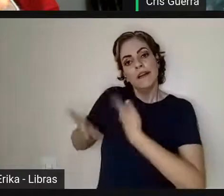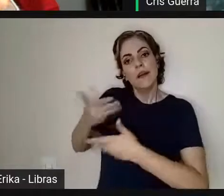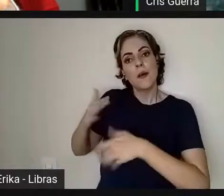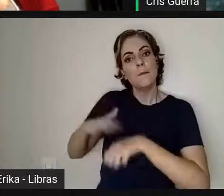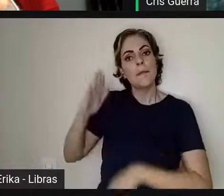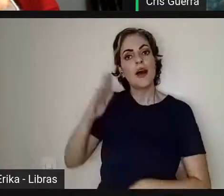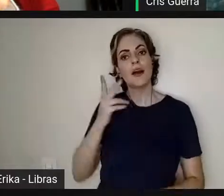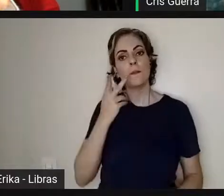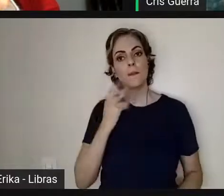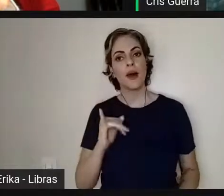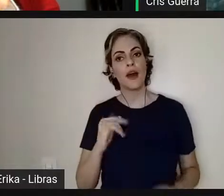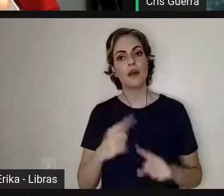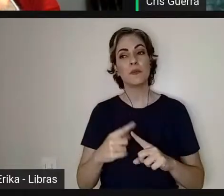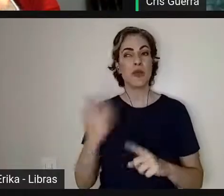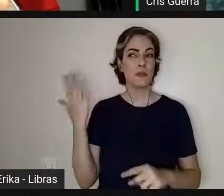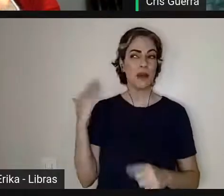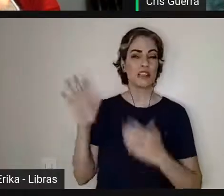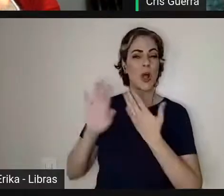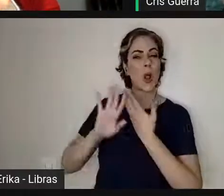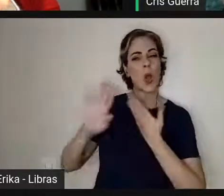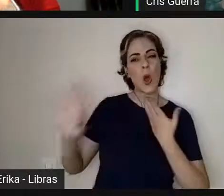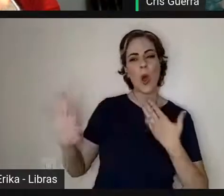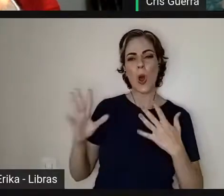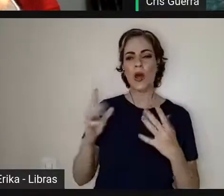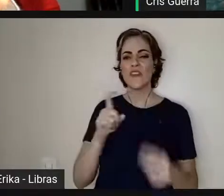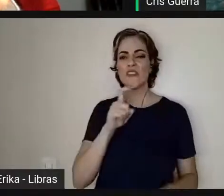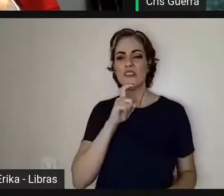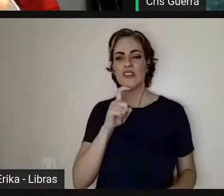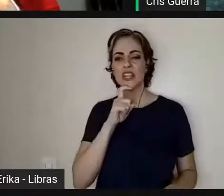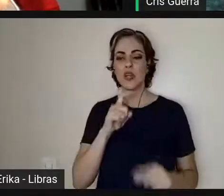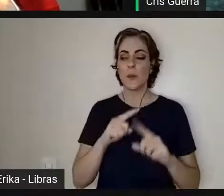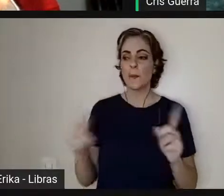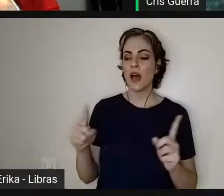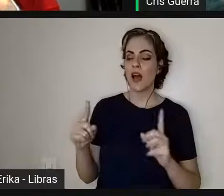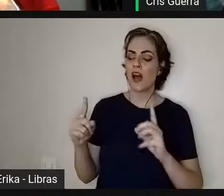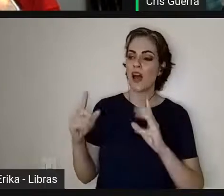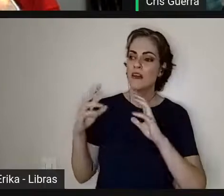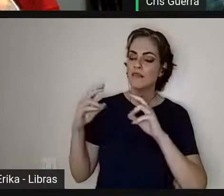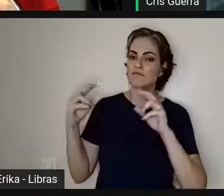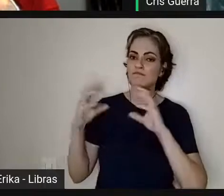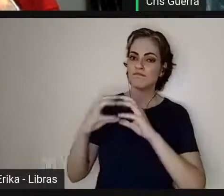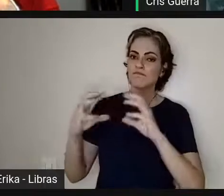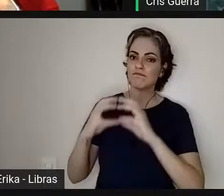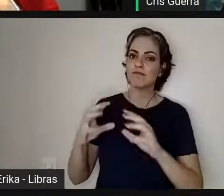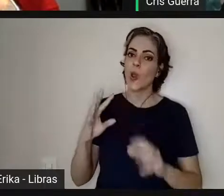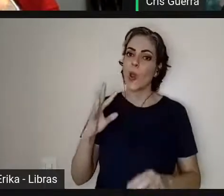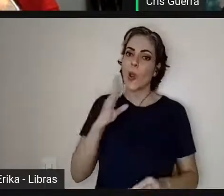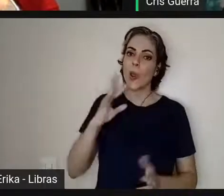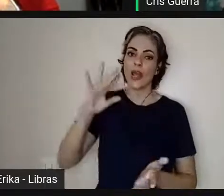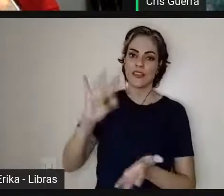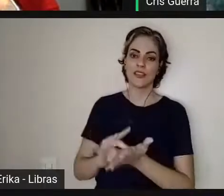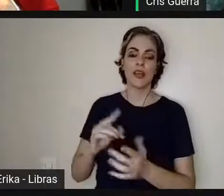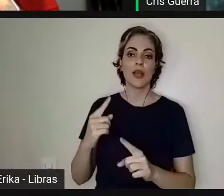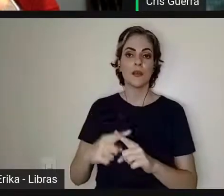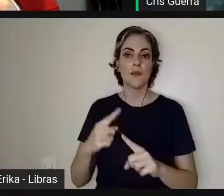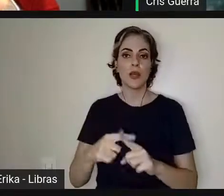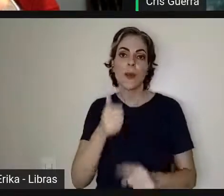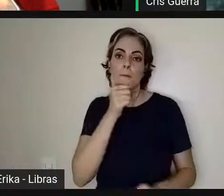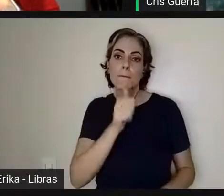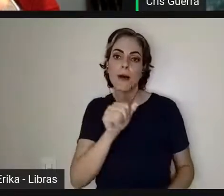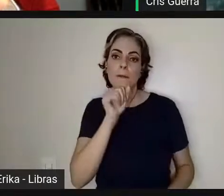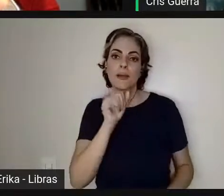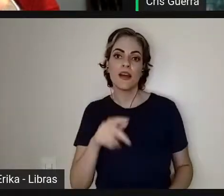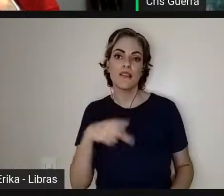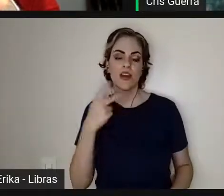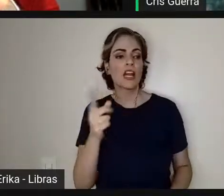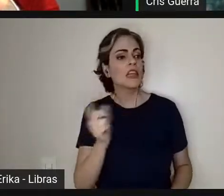relação muito distante com meu pai, e a gente se conheceu finalmente. Mamãe sempre falava, não come tal comida da geladeira,